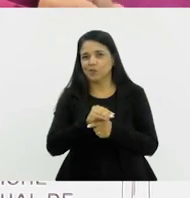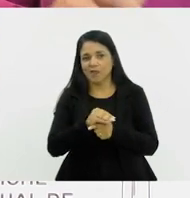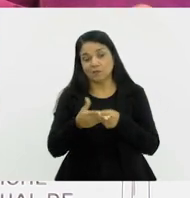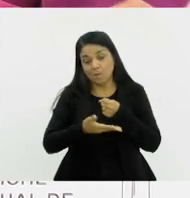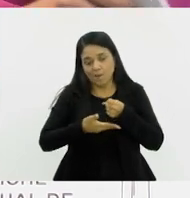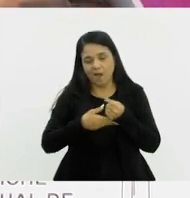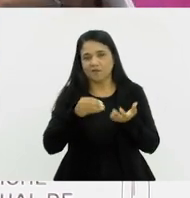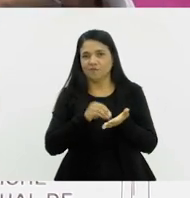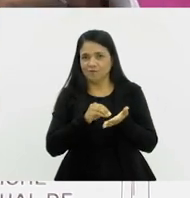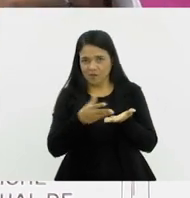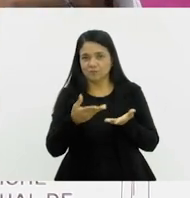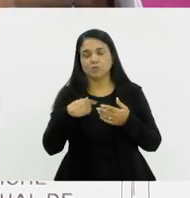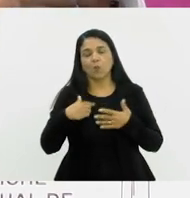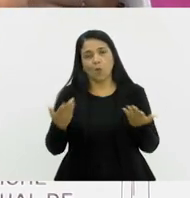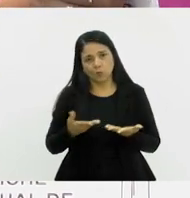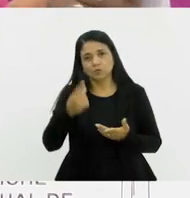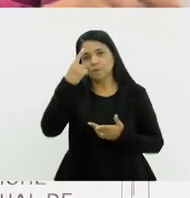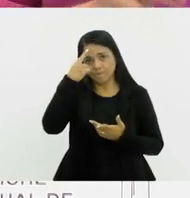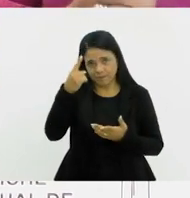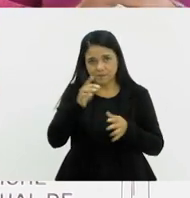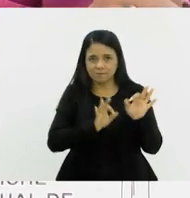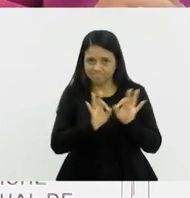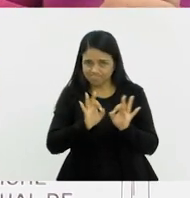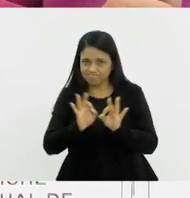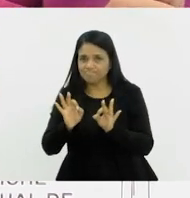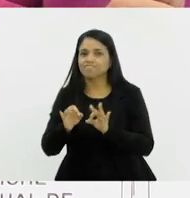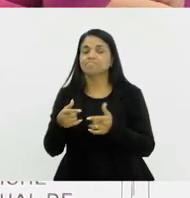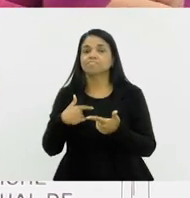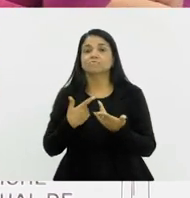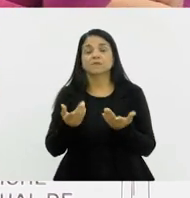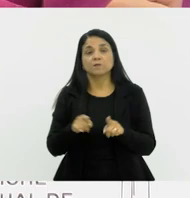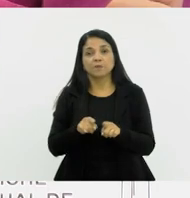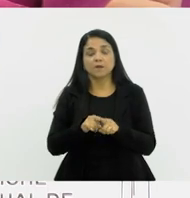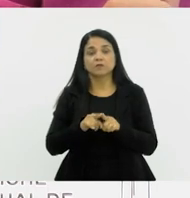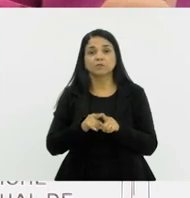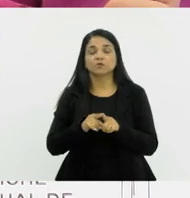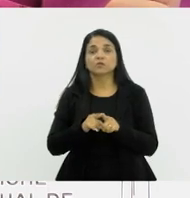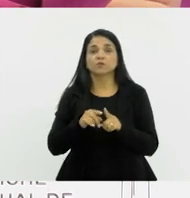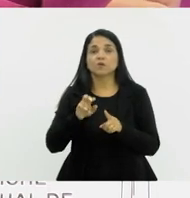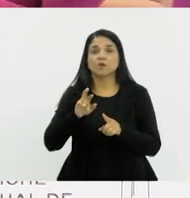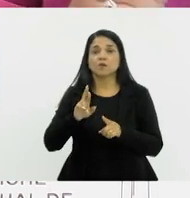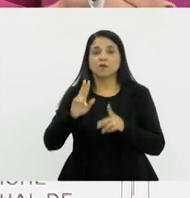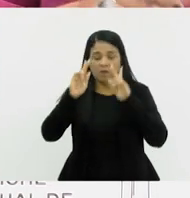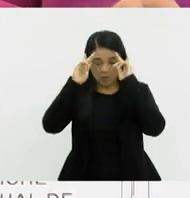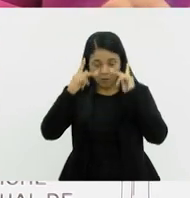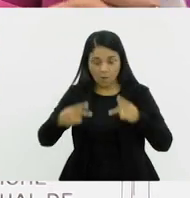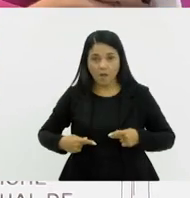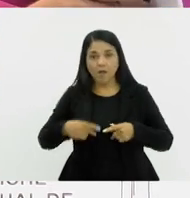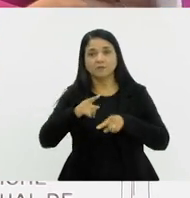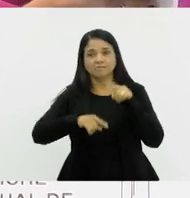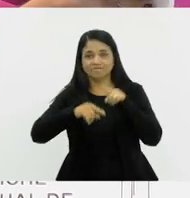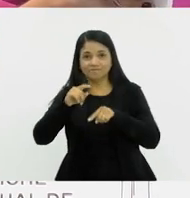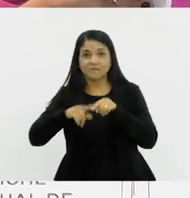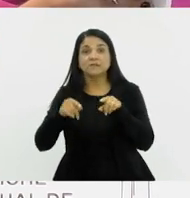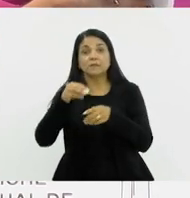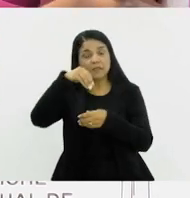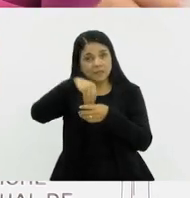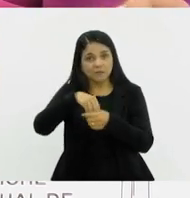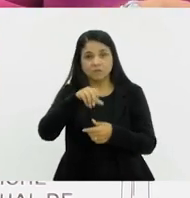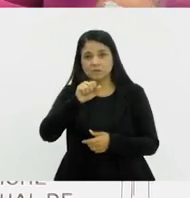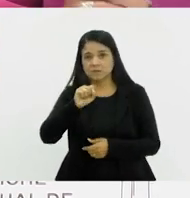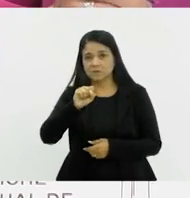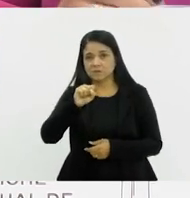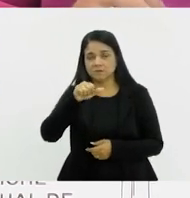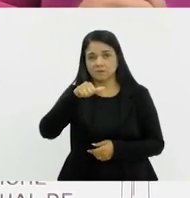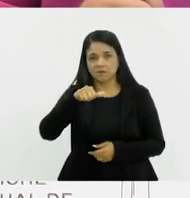Bom, diretrizes dos recursos humanos. Aqui tem a tabela de dimensionamento de recursos humanos assistencial no sanatório, que foi